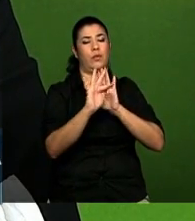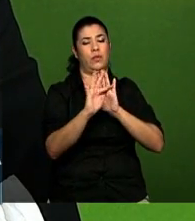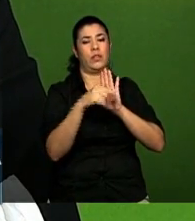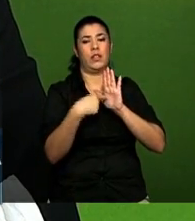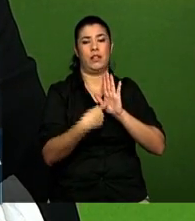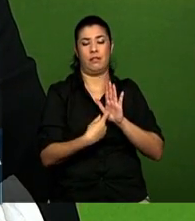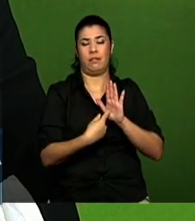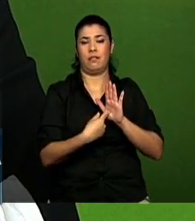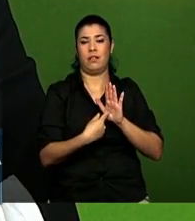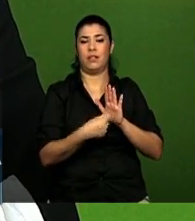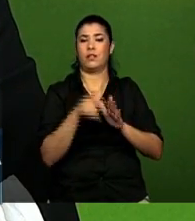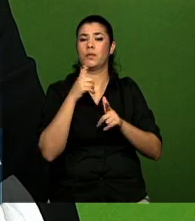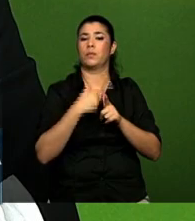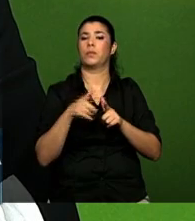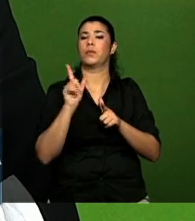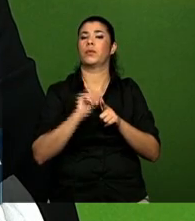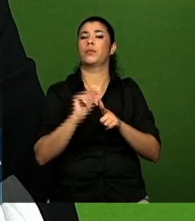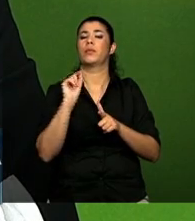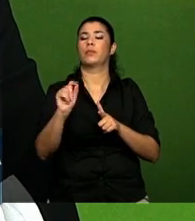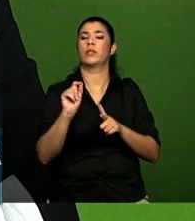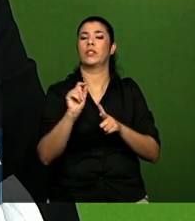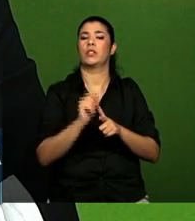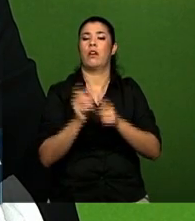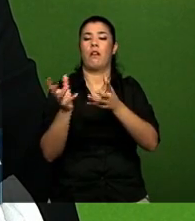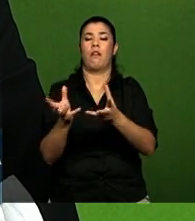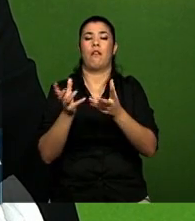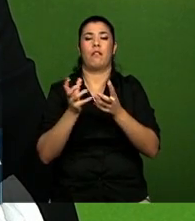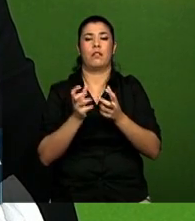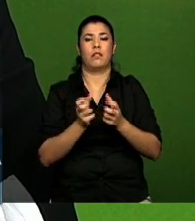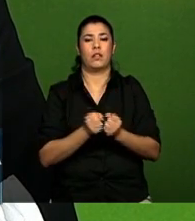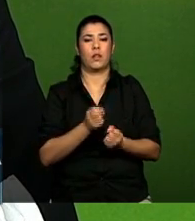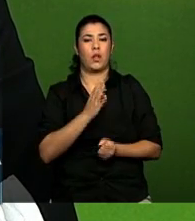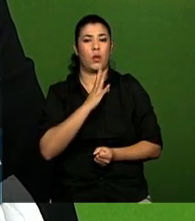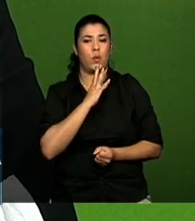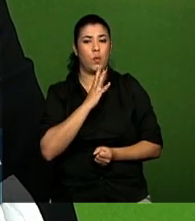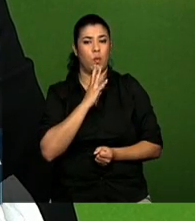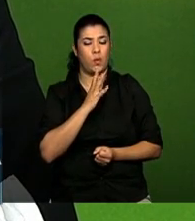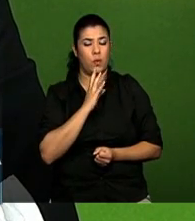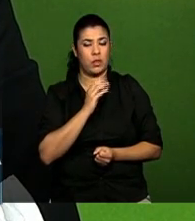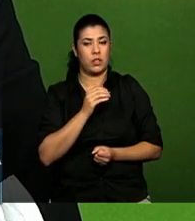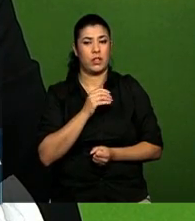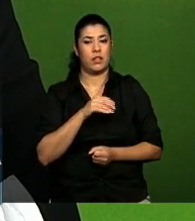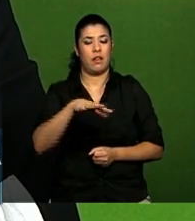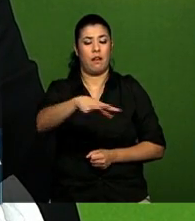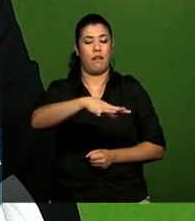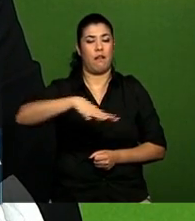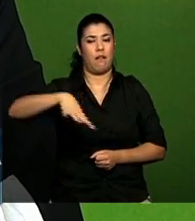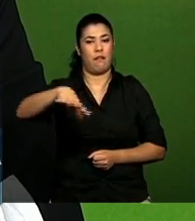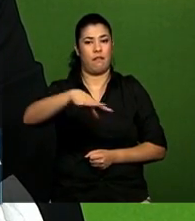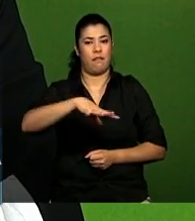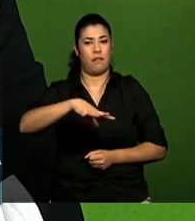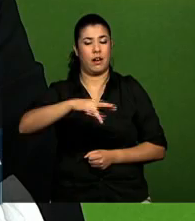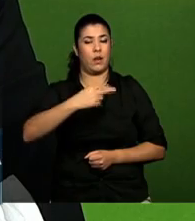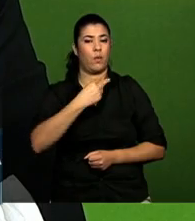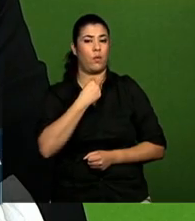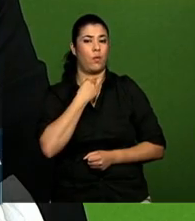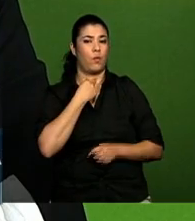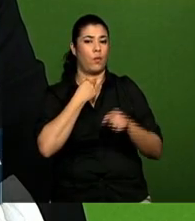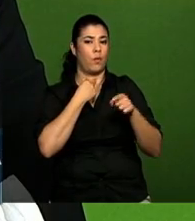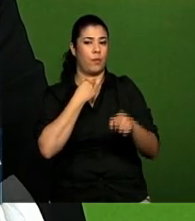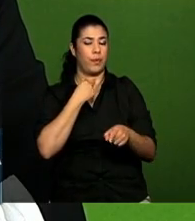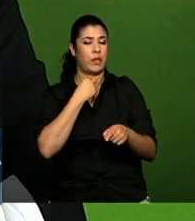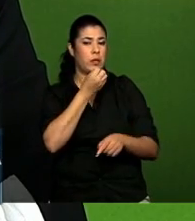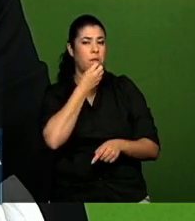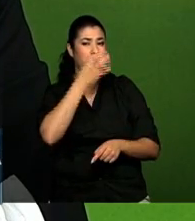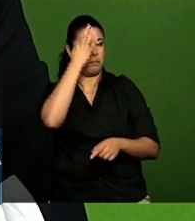que são os impasses em reconhecimento de áreas onde há ocupação eh de boa